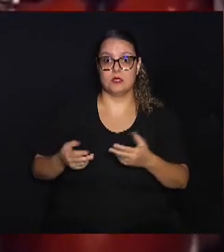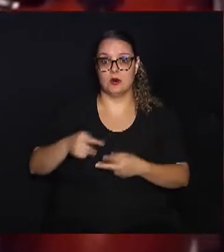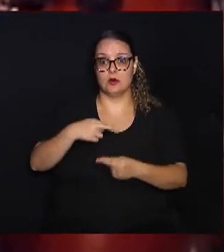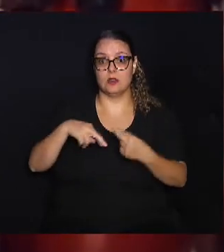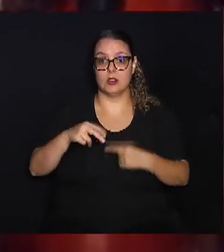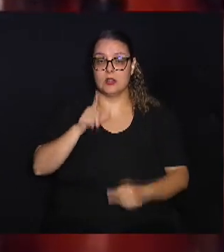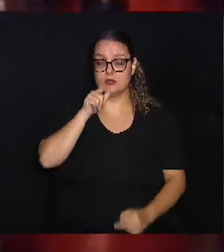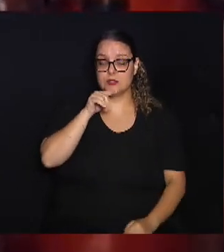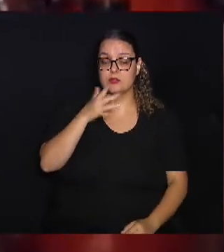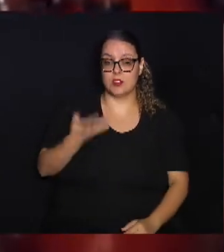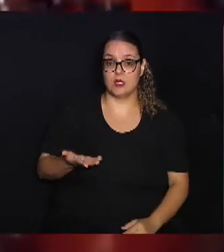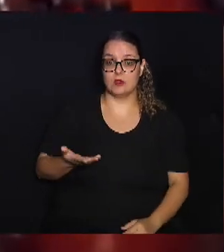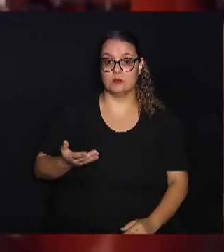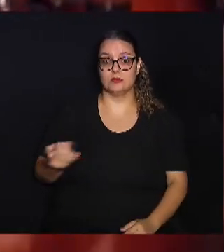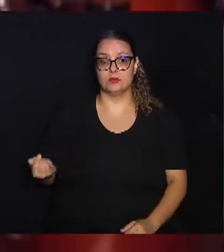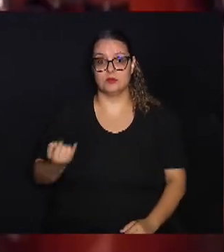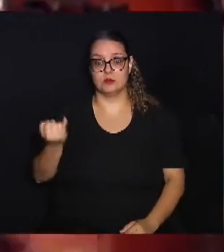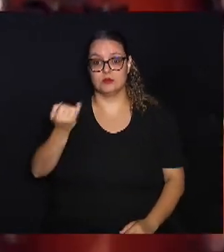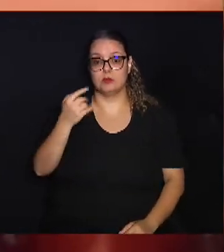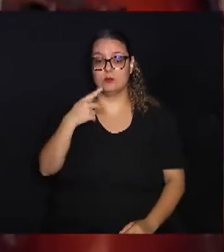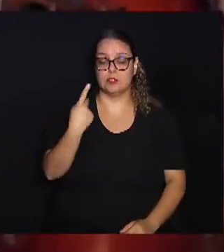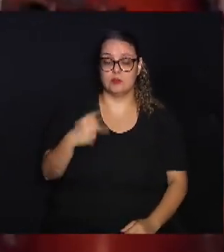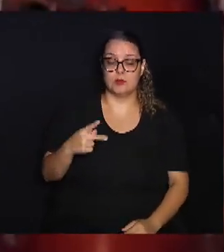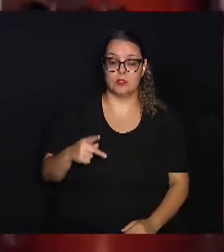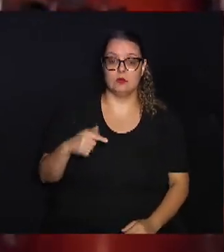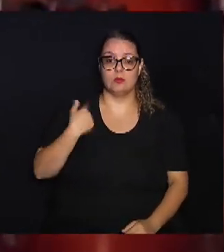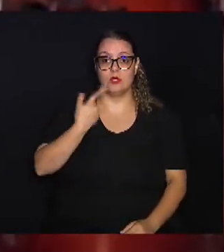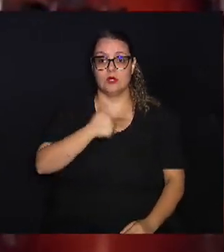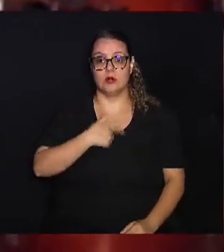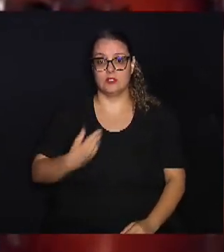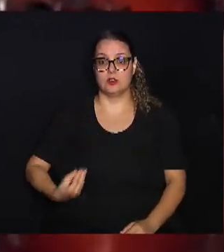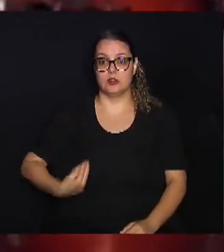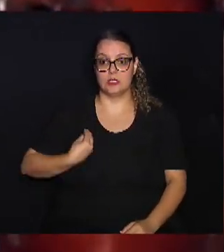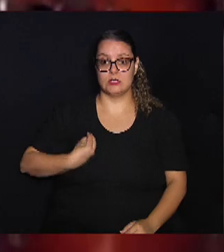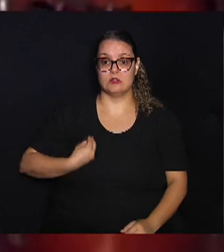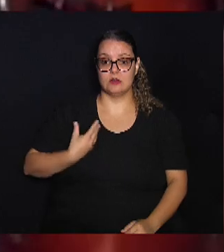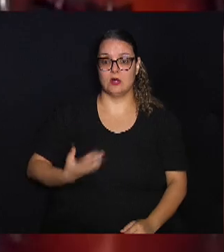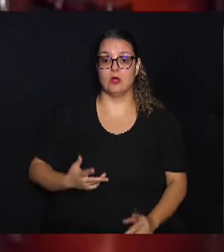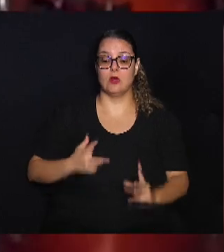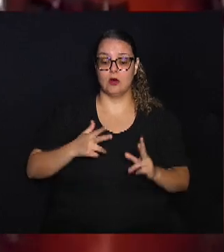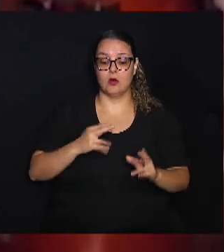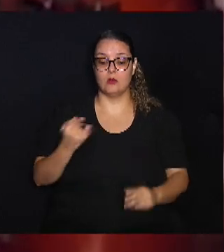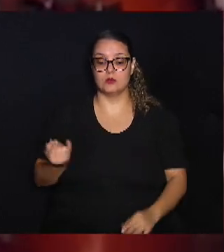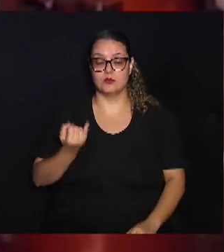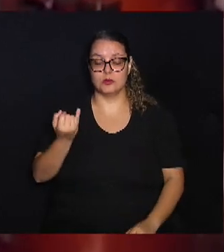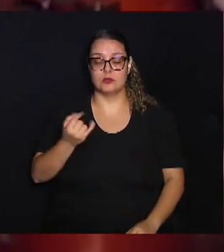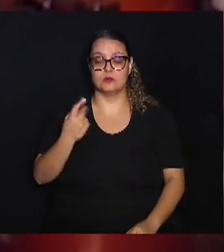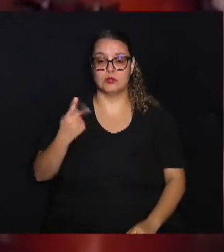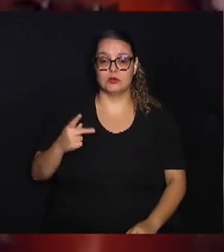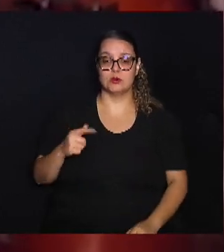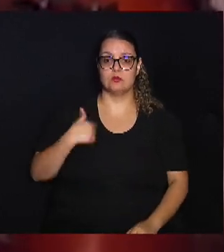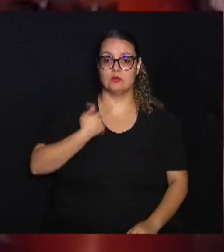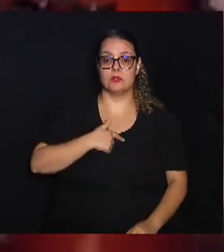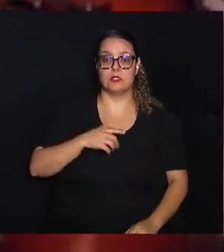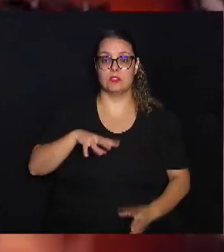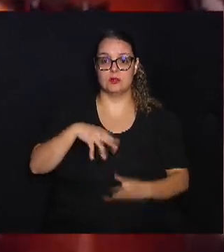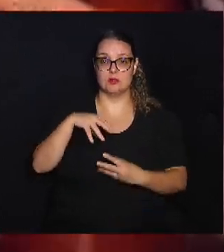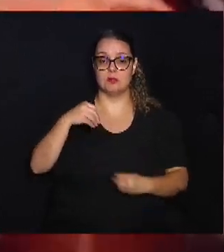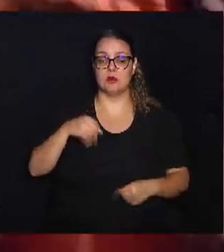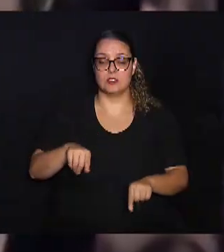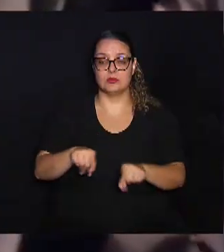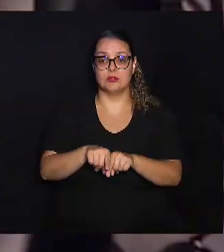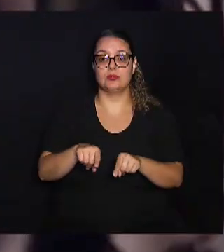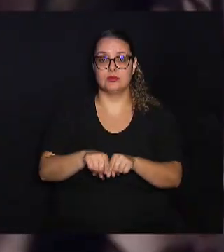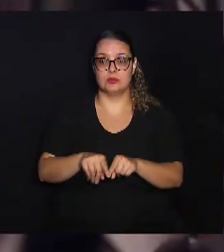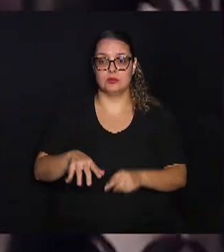água, tanto da importância dela para a nossa sobrevivência, quanto da importância dela para a nossa espiritualidade, para o nosso